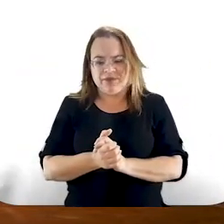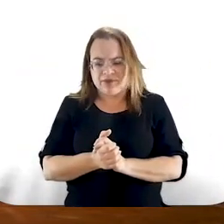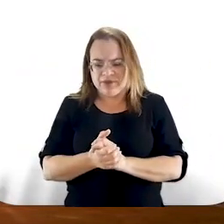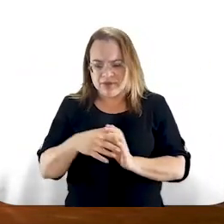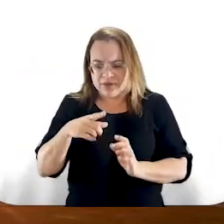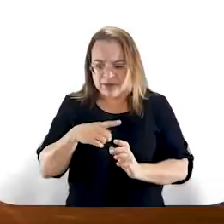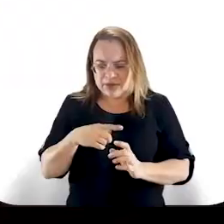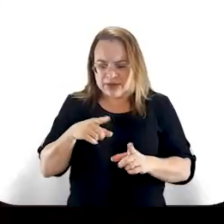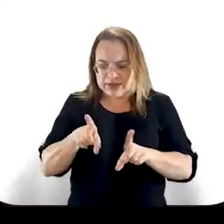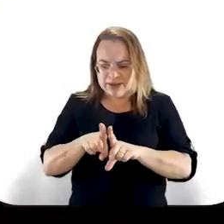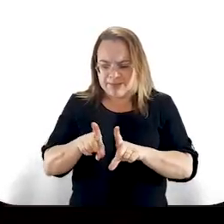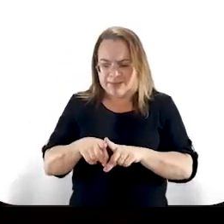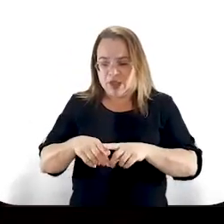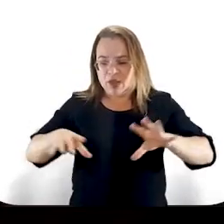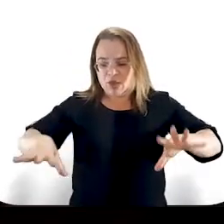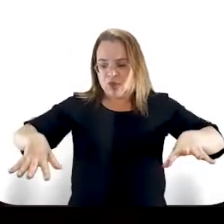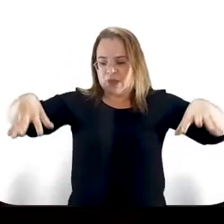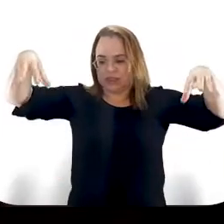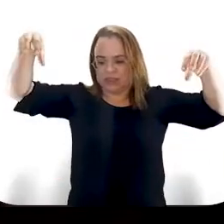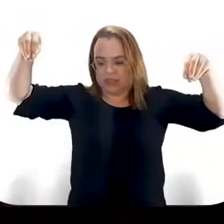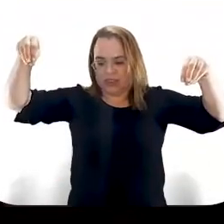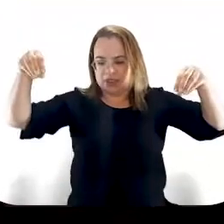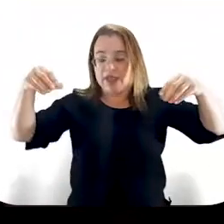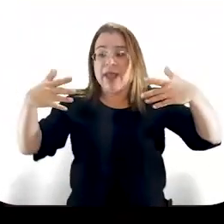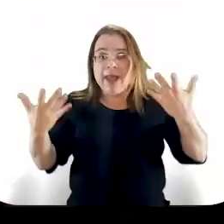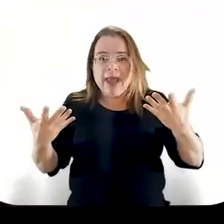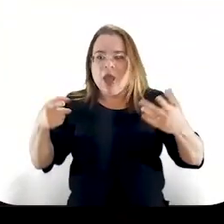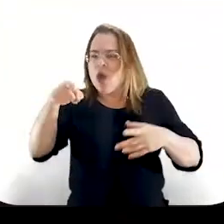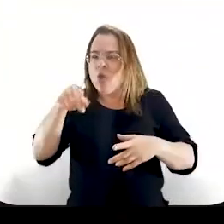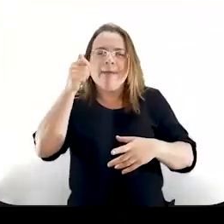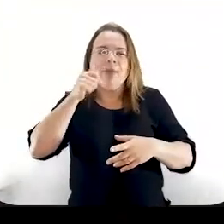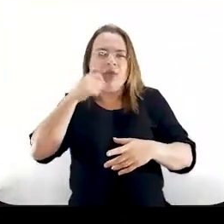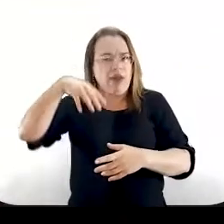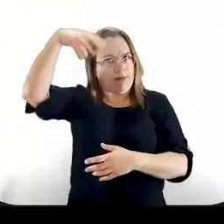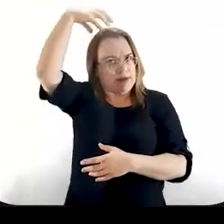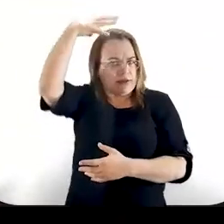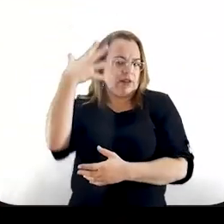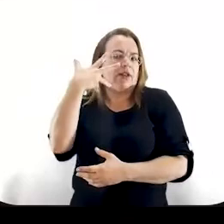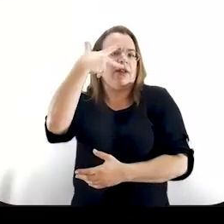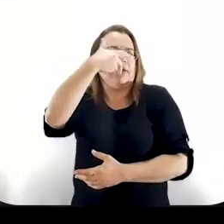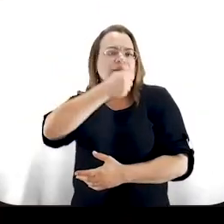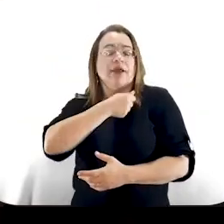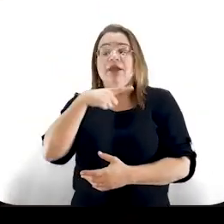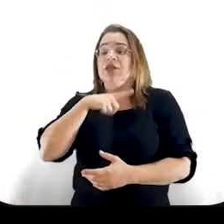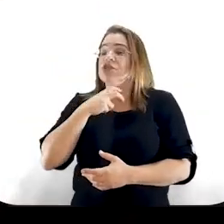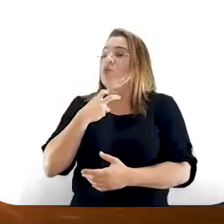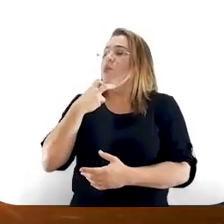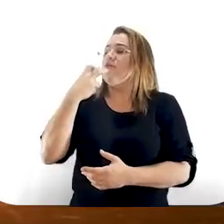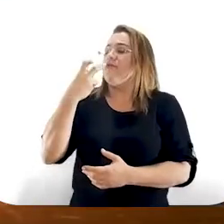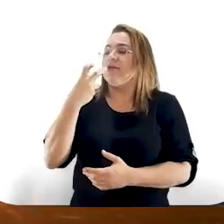existia um grande e pomboso castelo onde morava a mais linda e graciosa princesa. E ela se chamava Mar e era dona da mais bela voz que jamais se